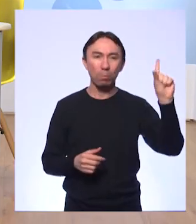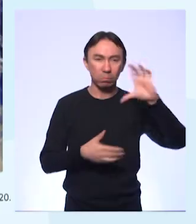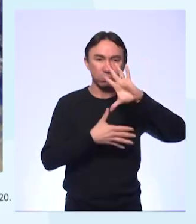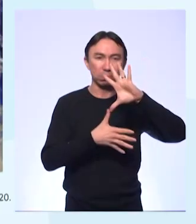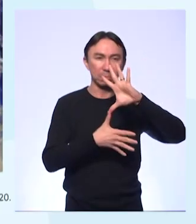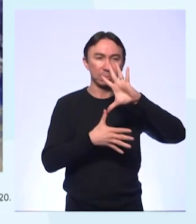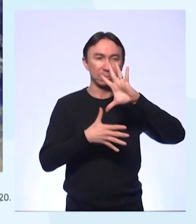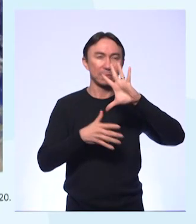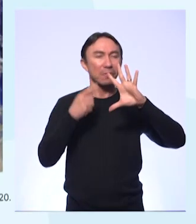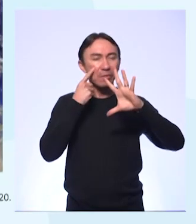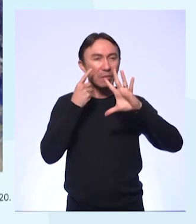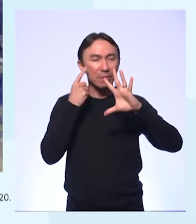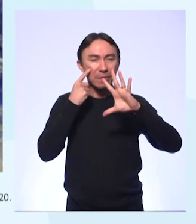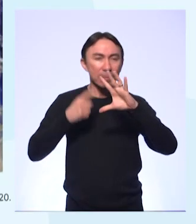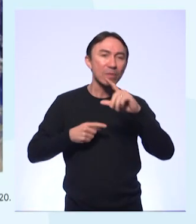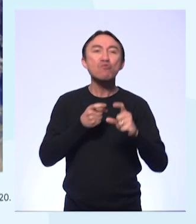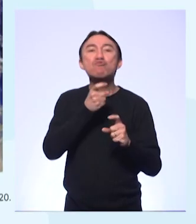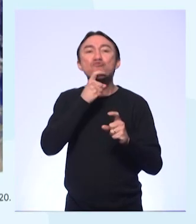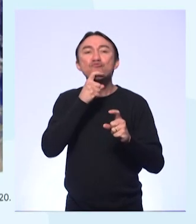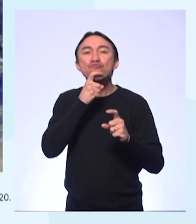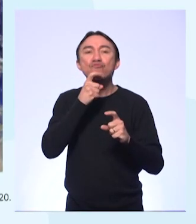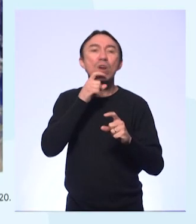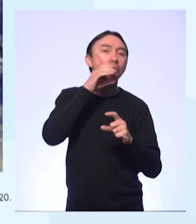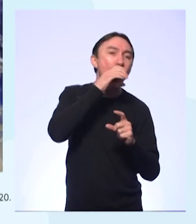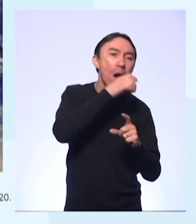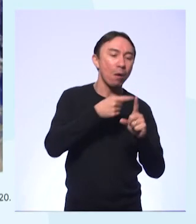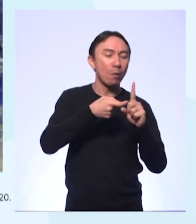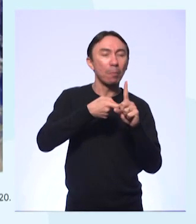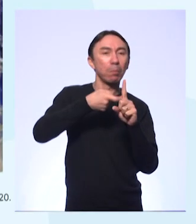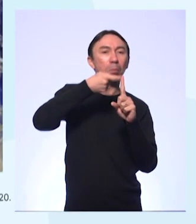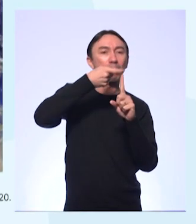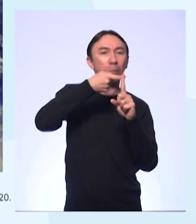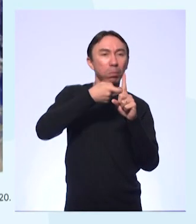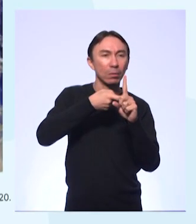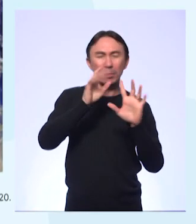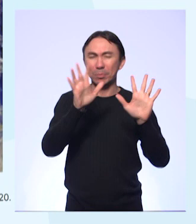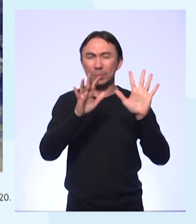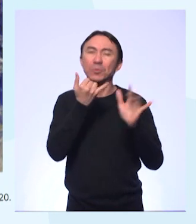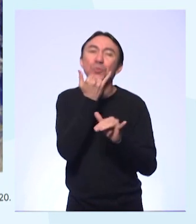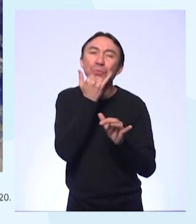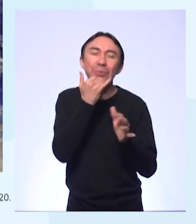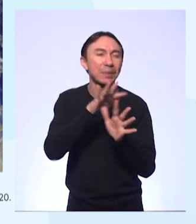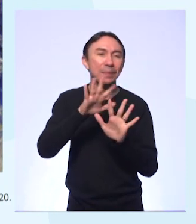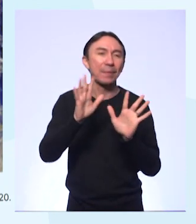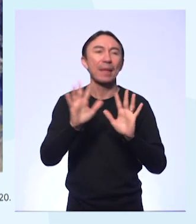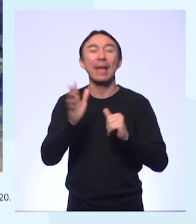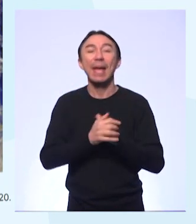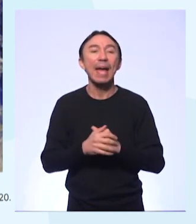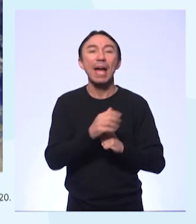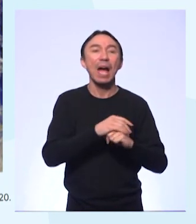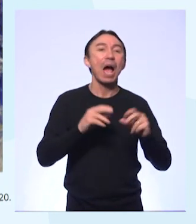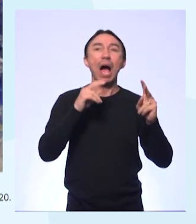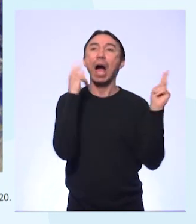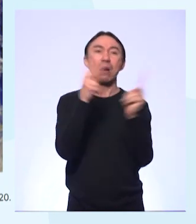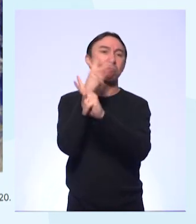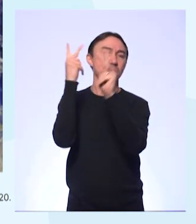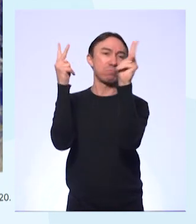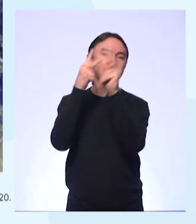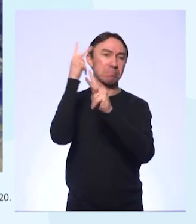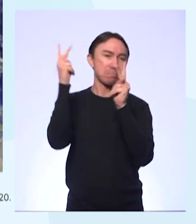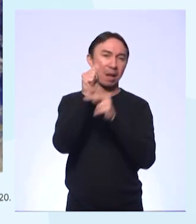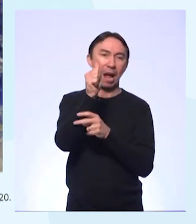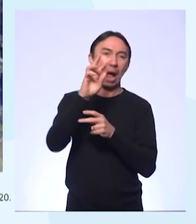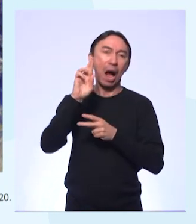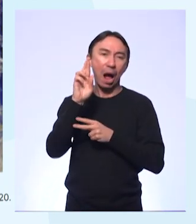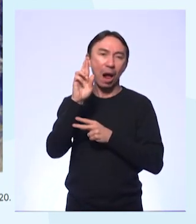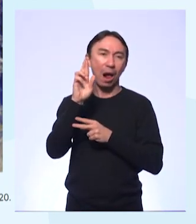da temperatura, né, o que acontece aí, massas de ar. Né? Antes vamos ver as massas de ar aí. O que a gente observa? As massas